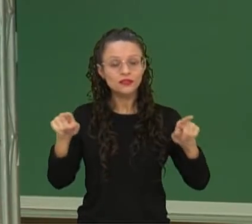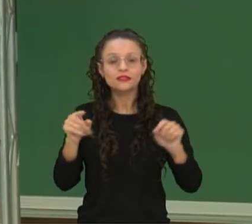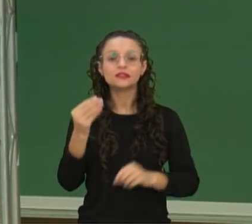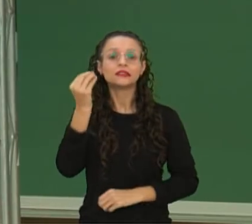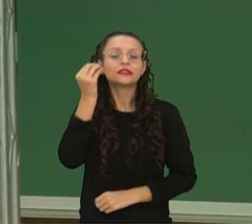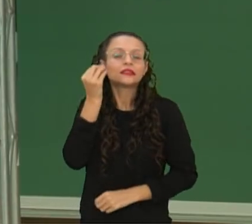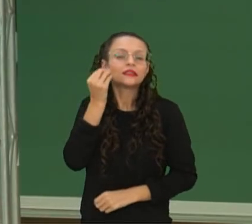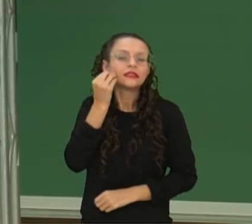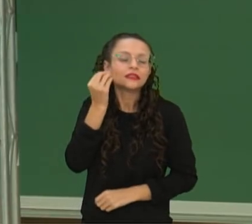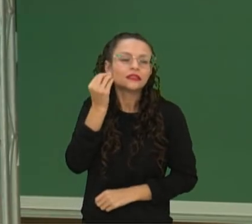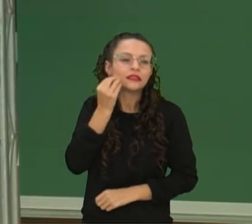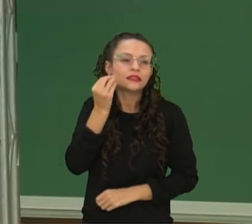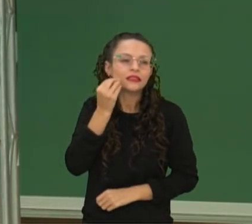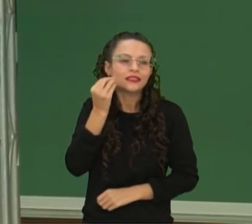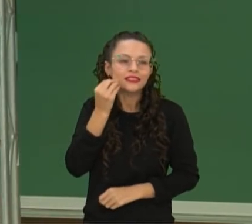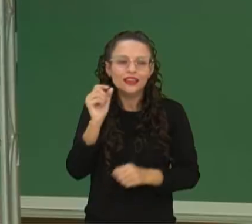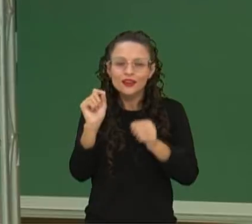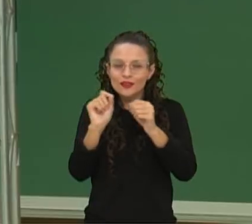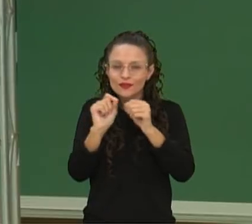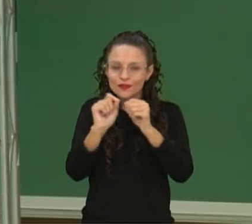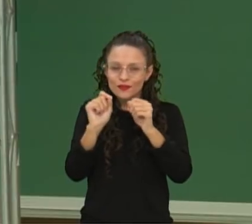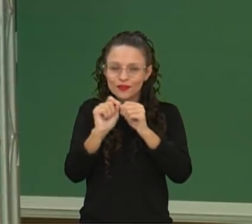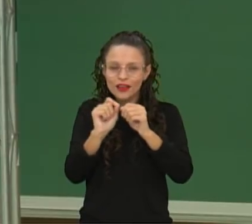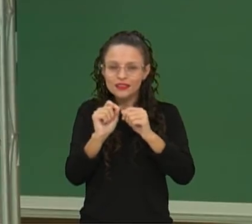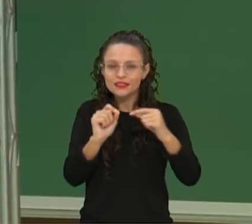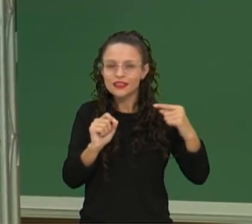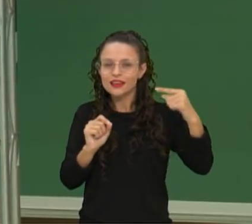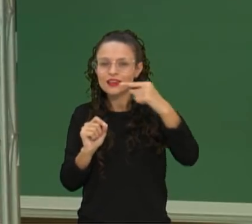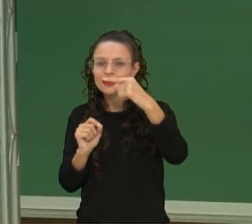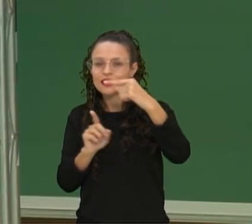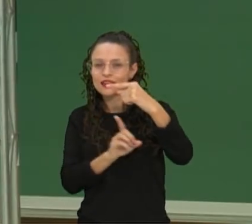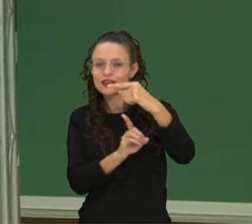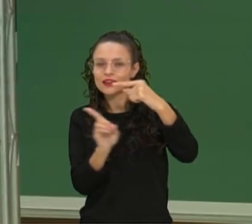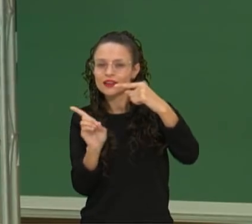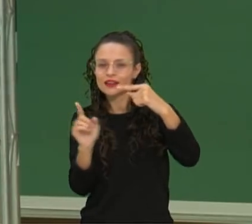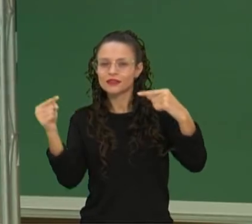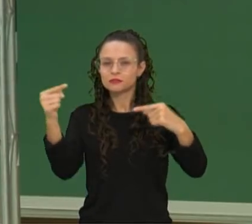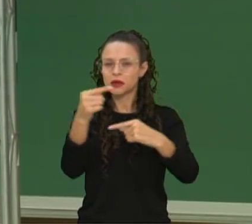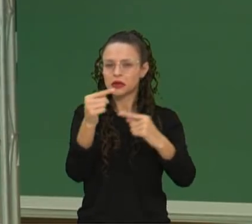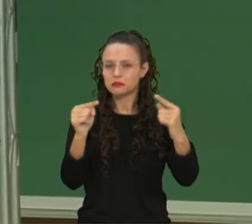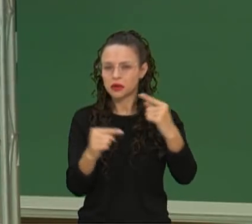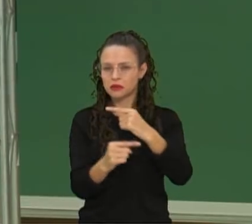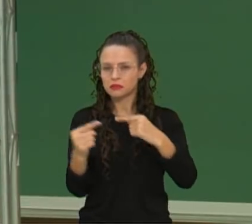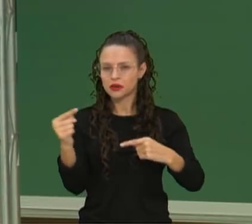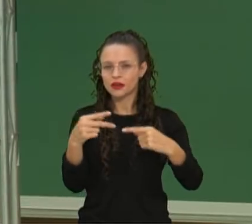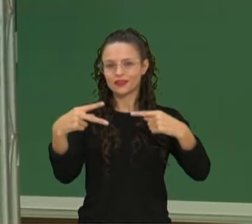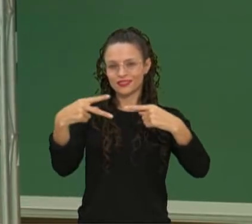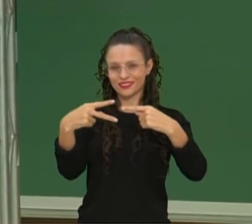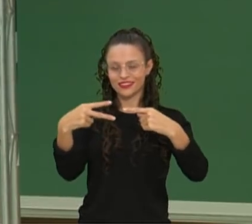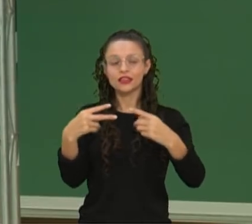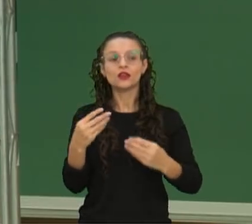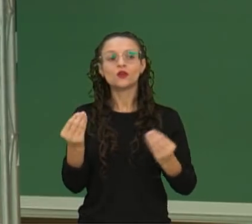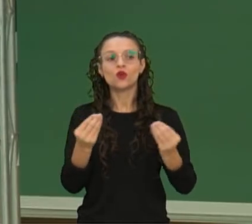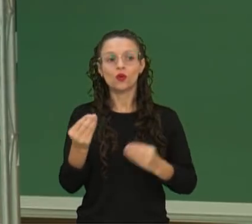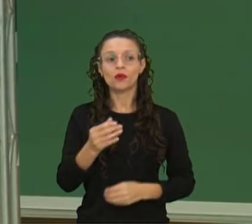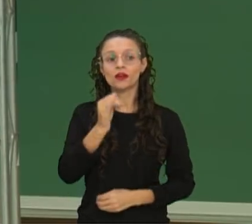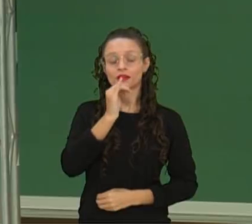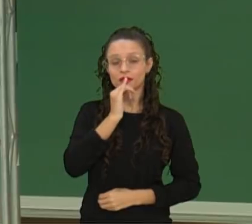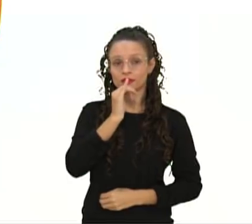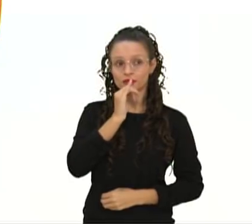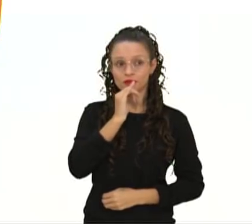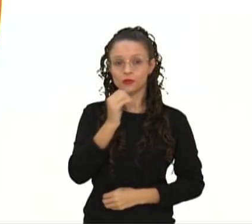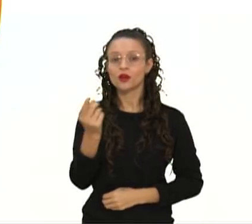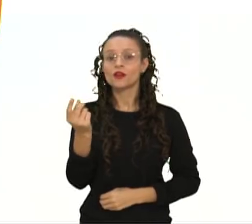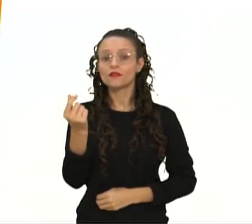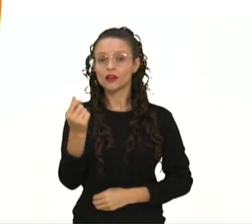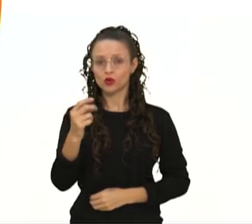escrever esse diagrama, né, colocar as flechas de acordo com os seus devidos valores para esse exemplo. Suponha que o preço determinado de um produto